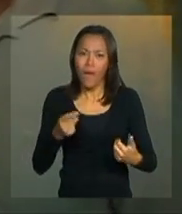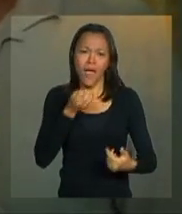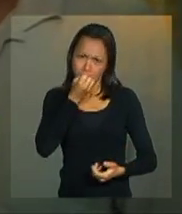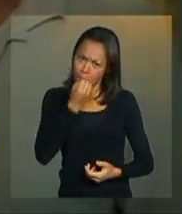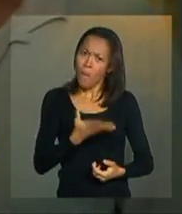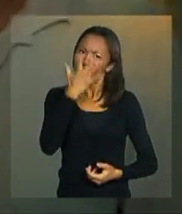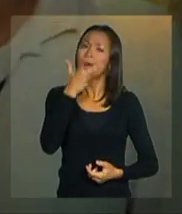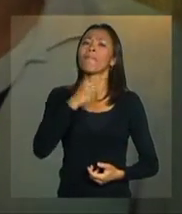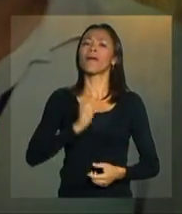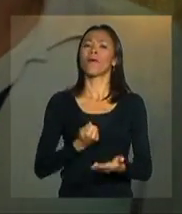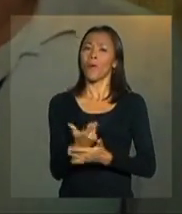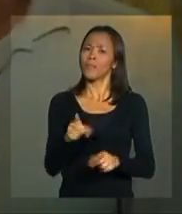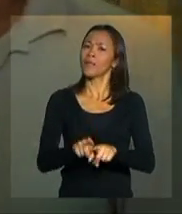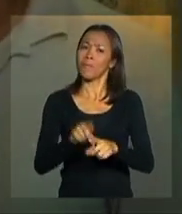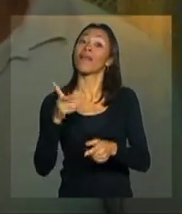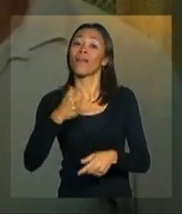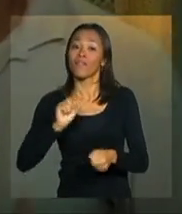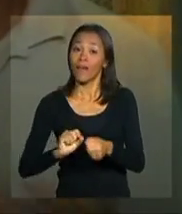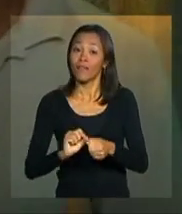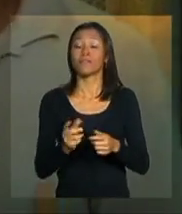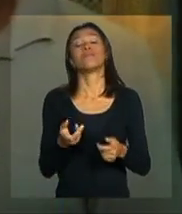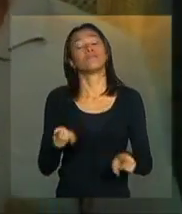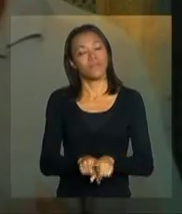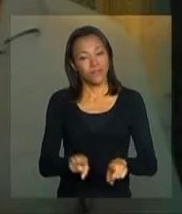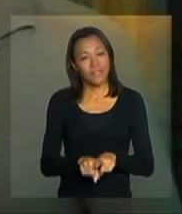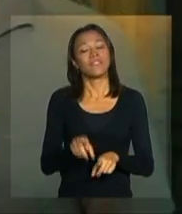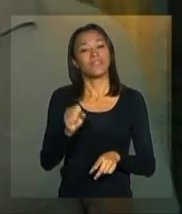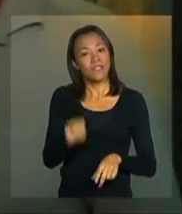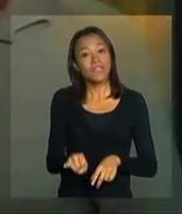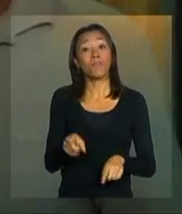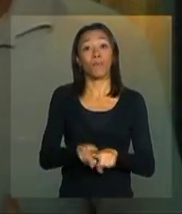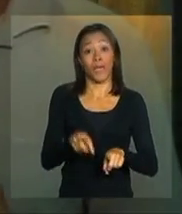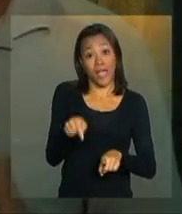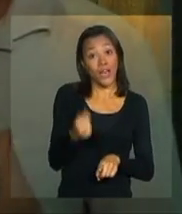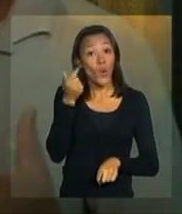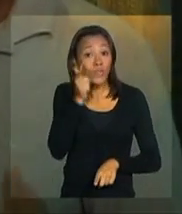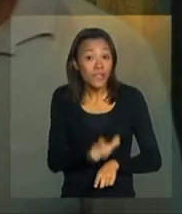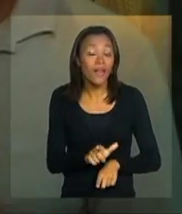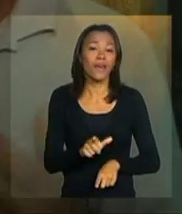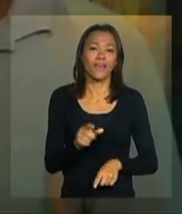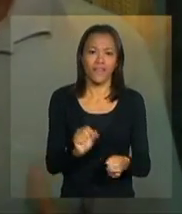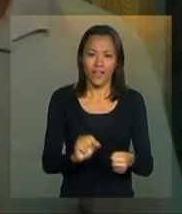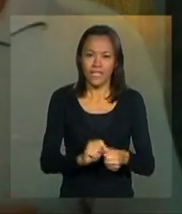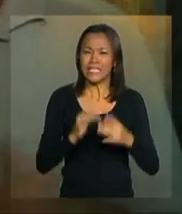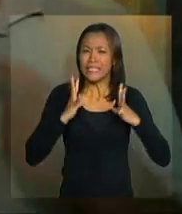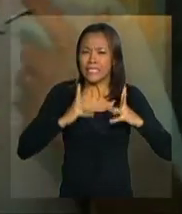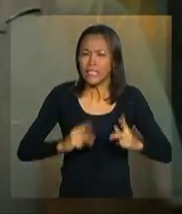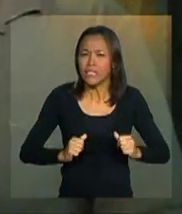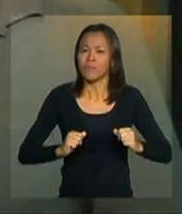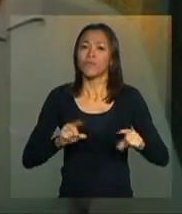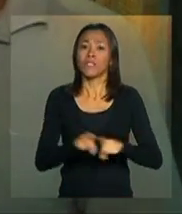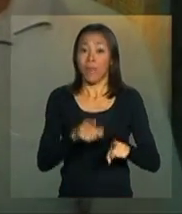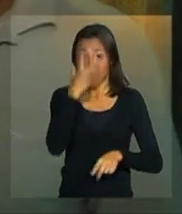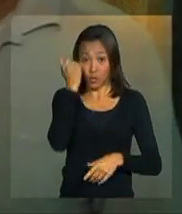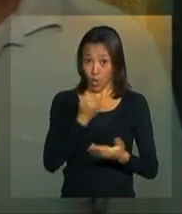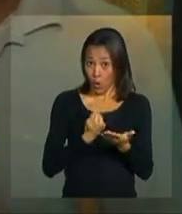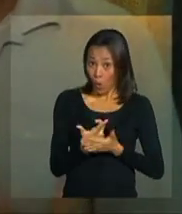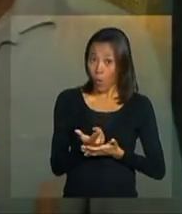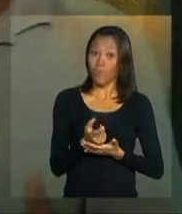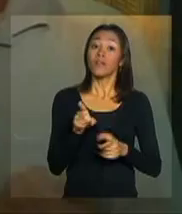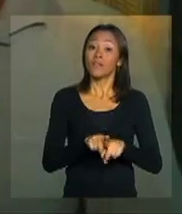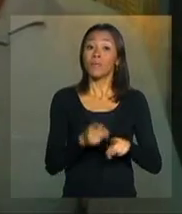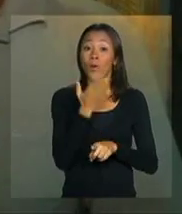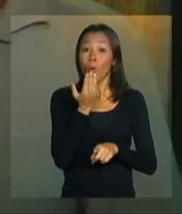mas é bom também pro produtor. Sim, pro produtor é bom porque ele consegue produzir um produto limpo e pro consumidor também